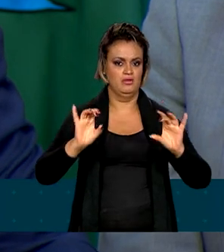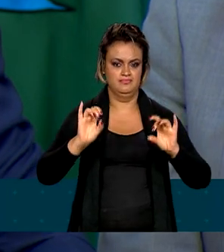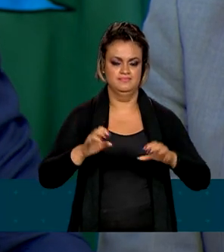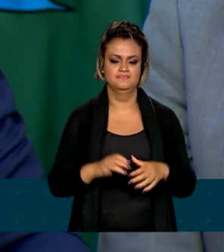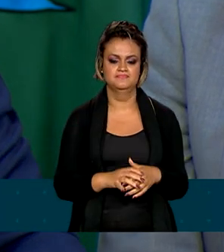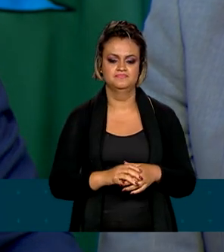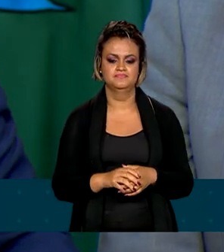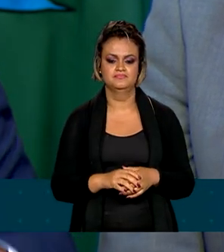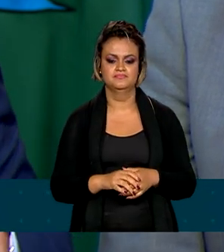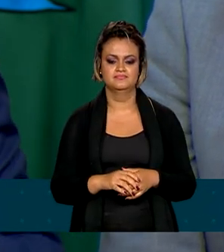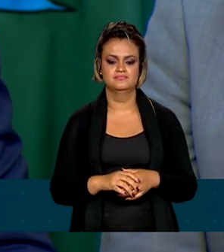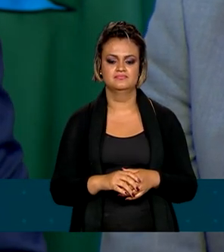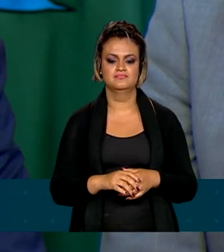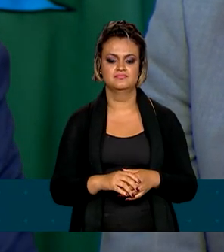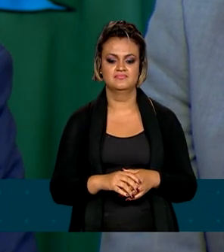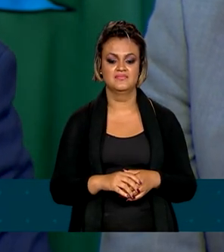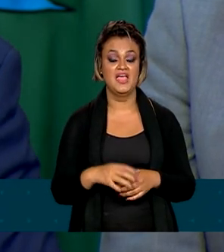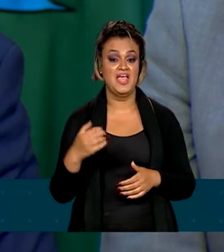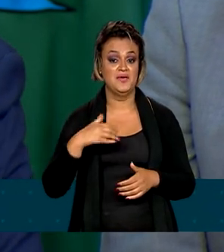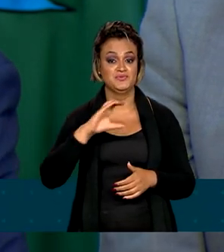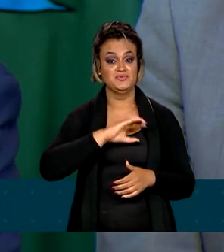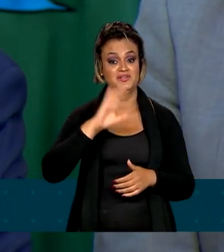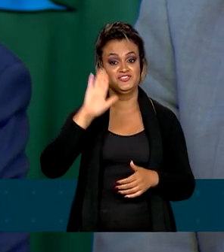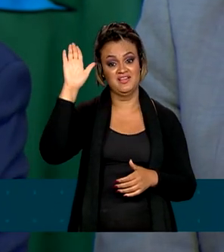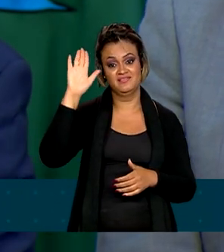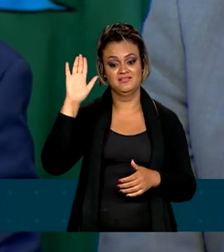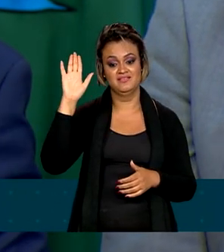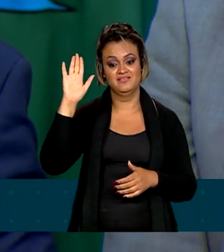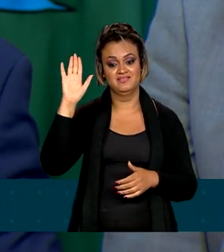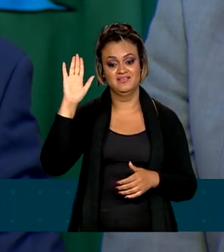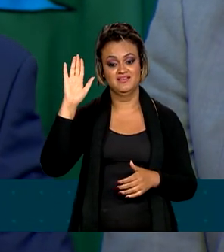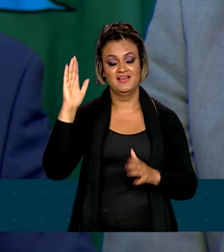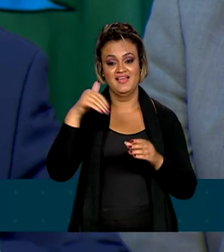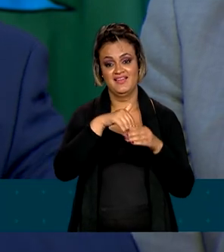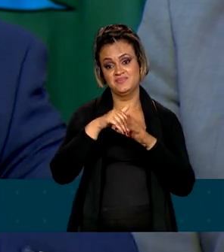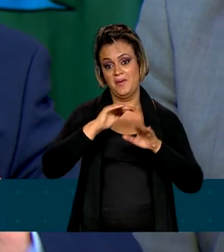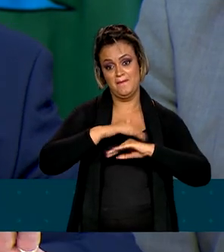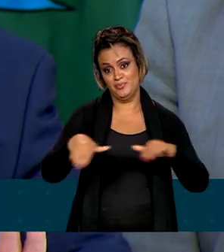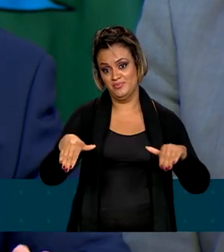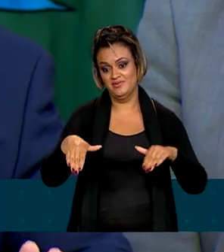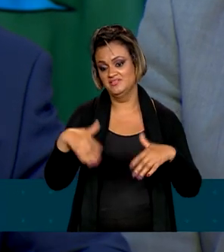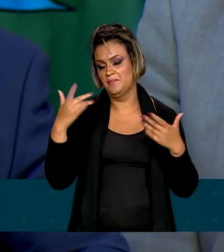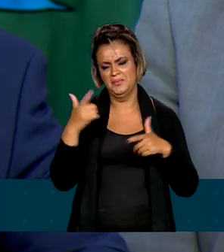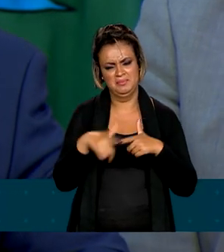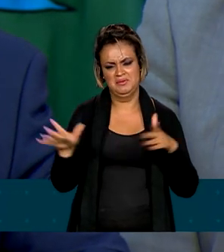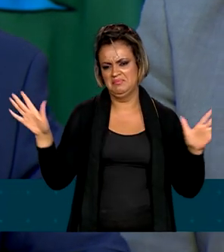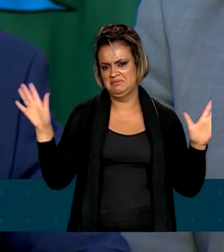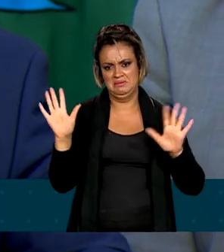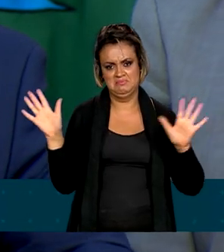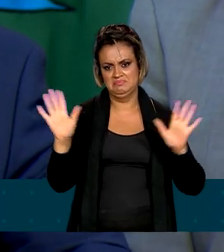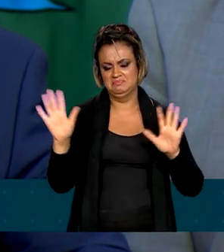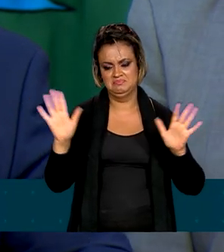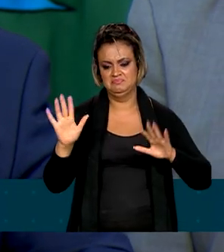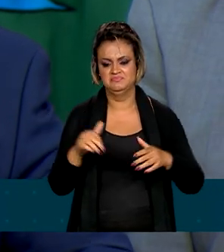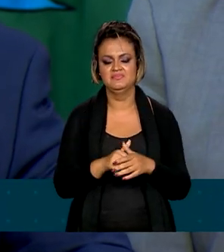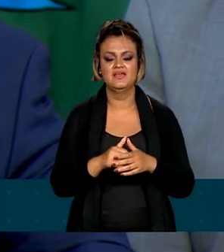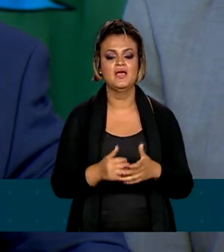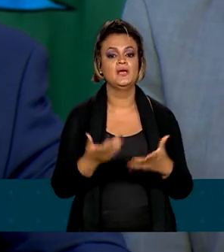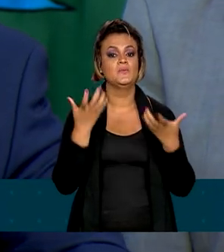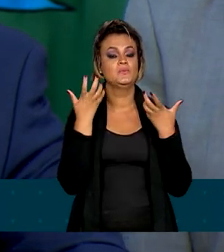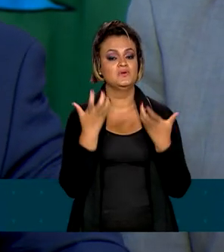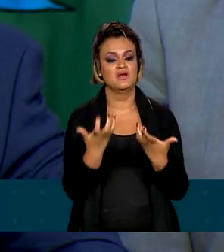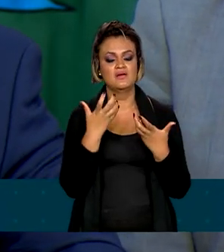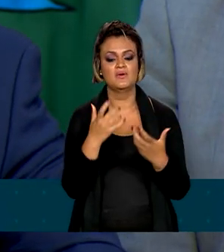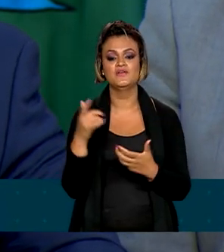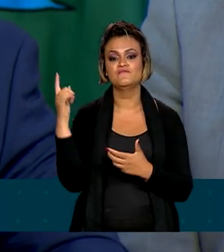Tá? Eu, como eu não sou candidato, porque acabou a eleição agora, então não vai ter esse problema entre nós. O que eu quero